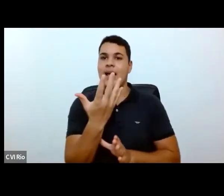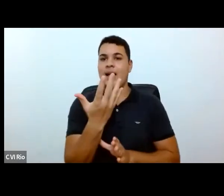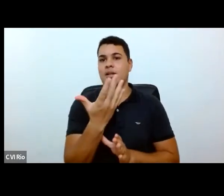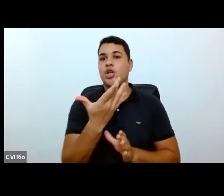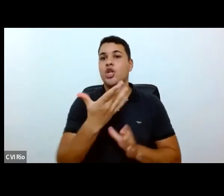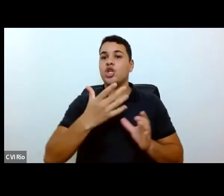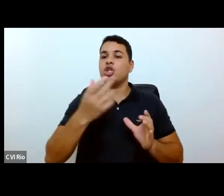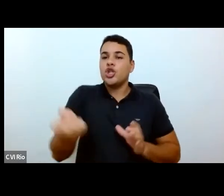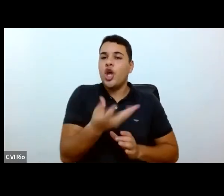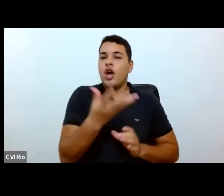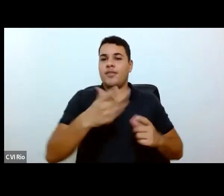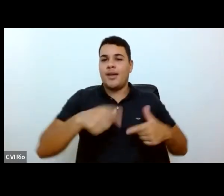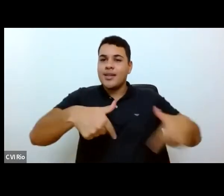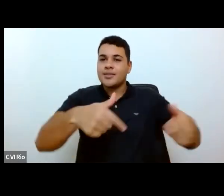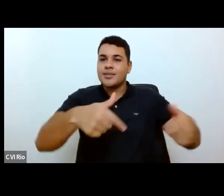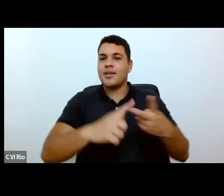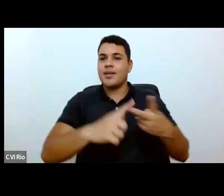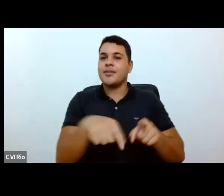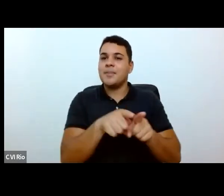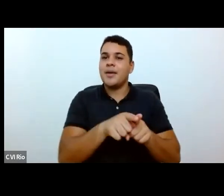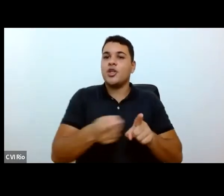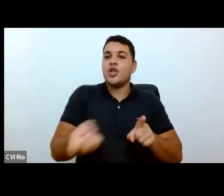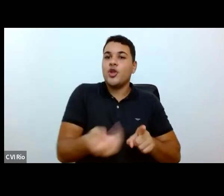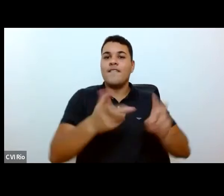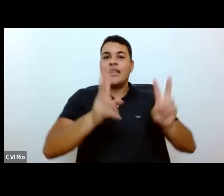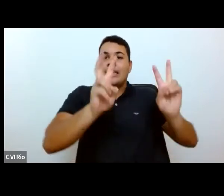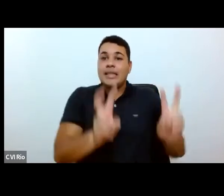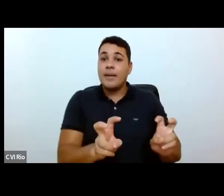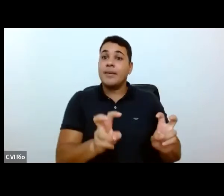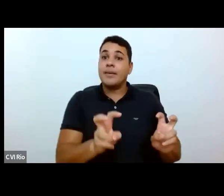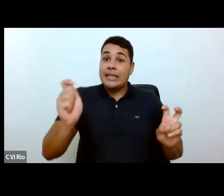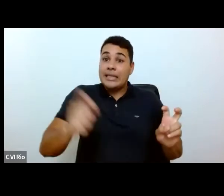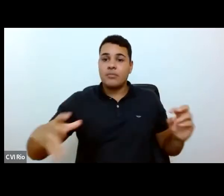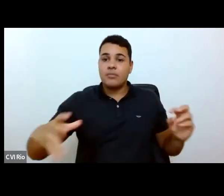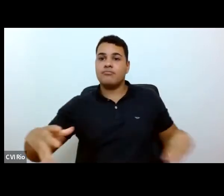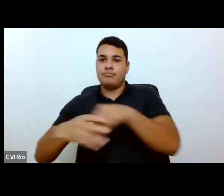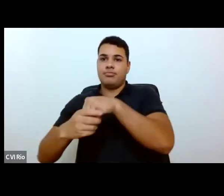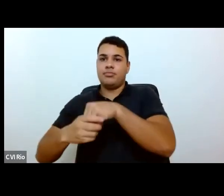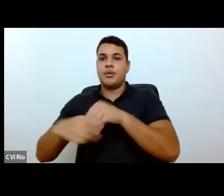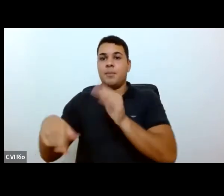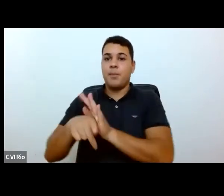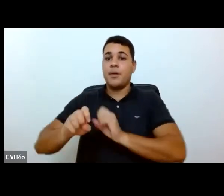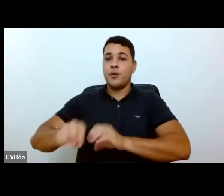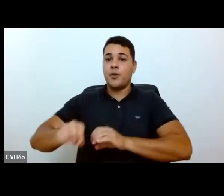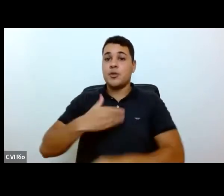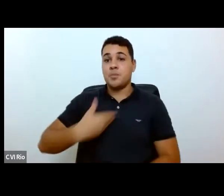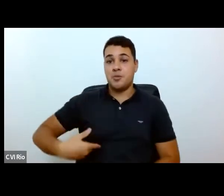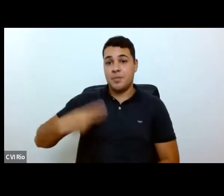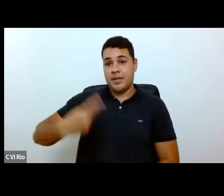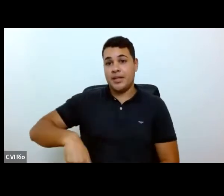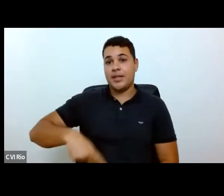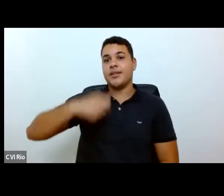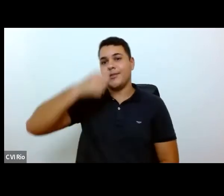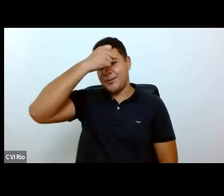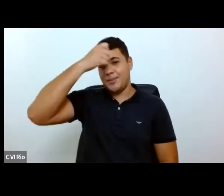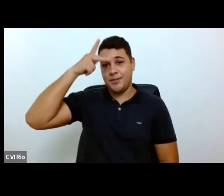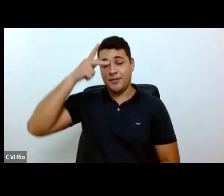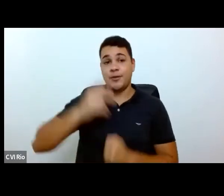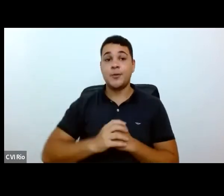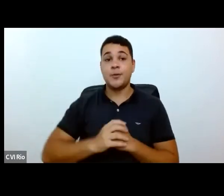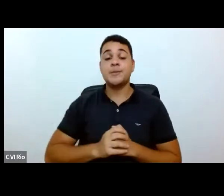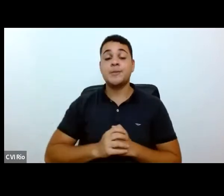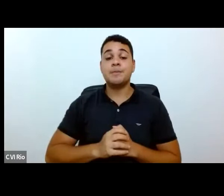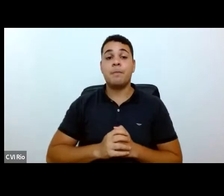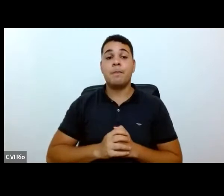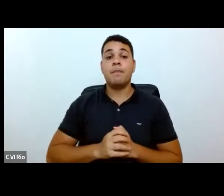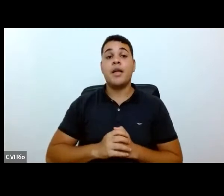o acesso das pessoas trans com permanência, né, na educação pública do município. Então, já estamos reagindo de alguma forma, né?